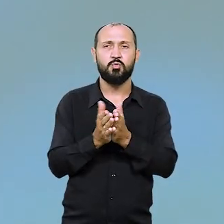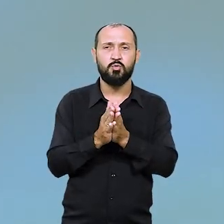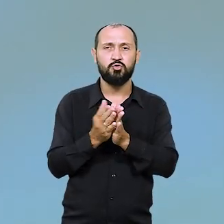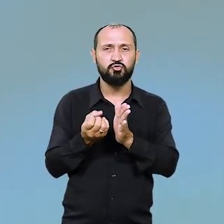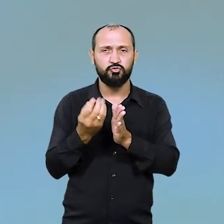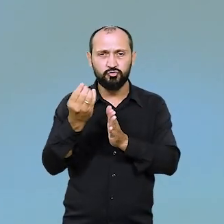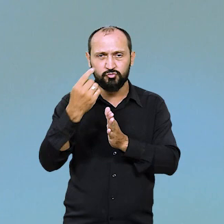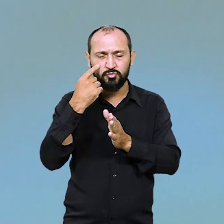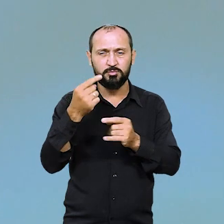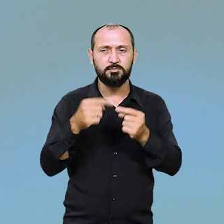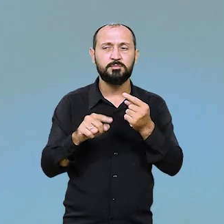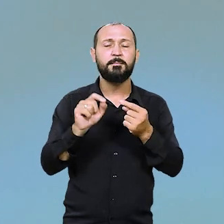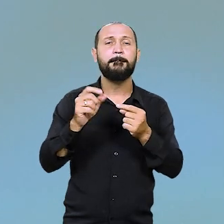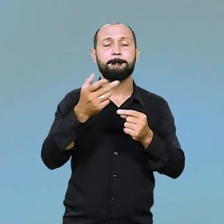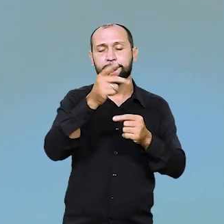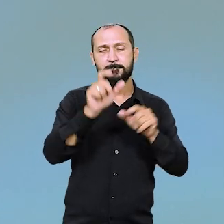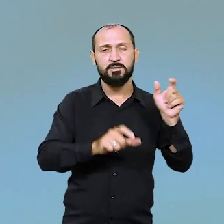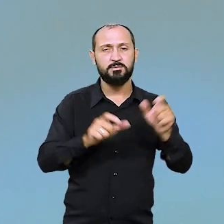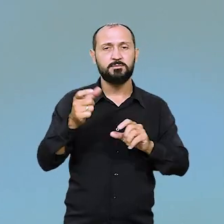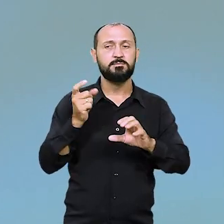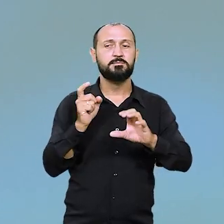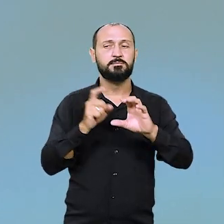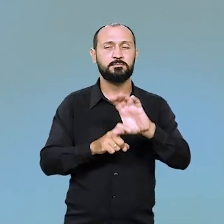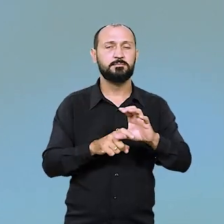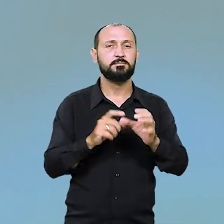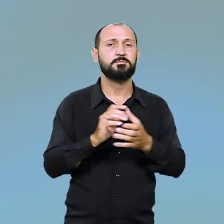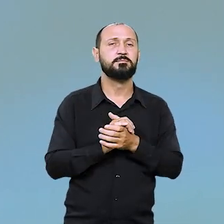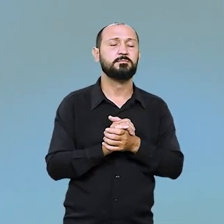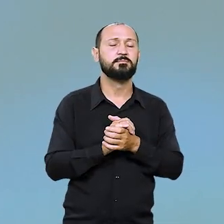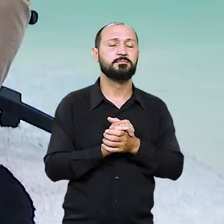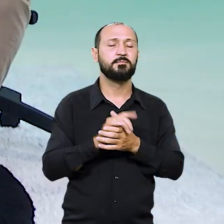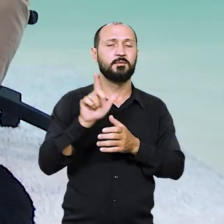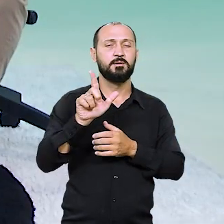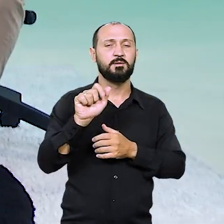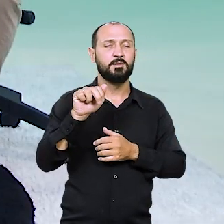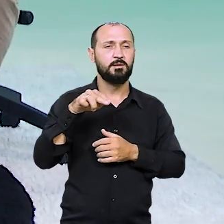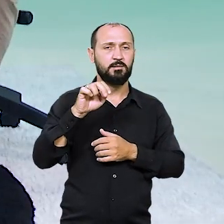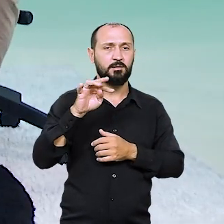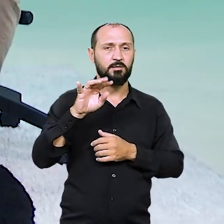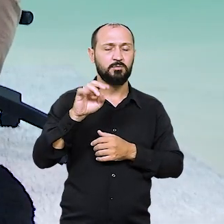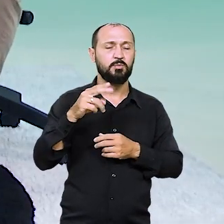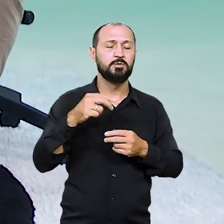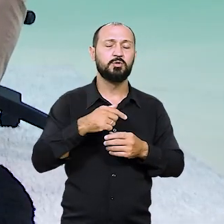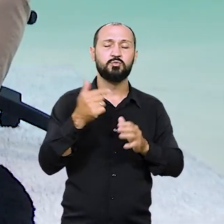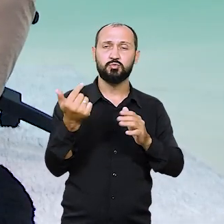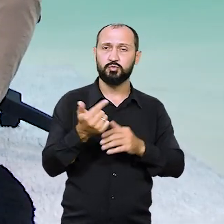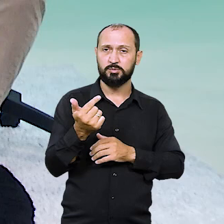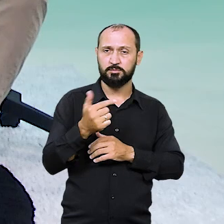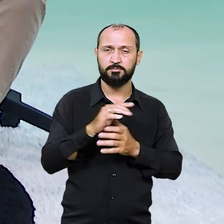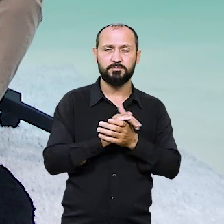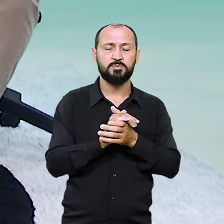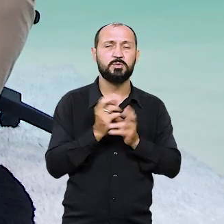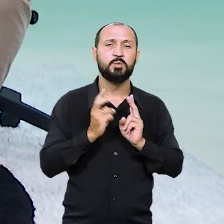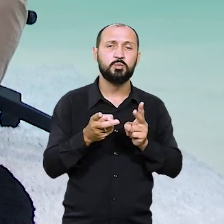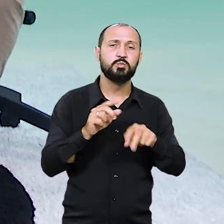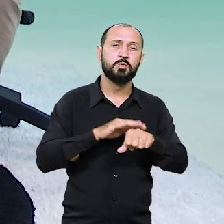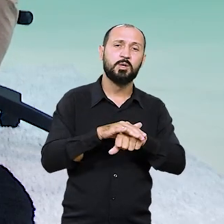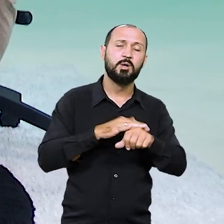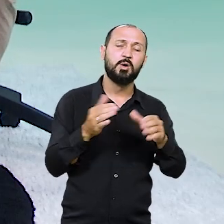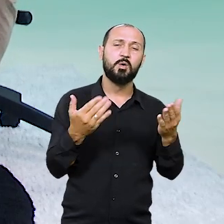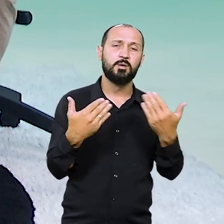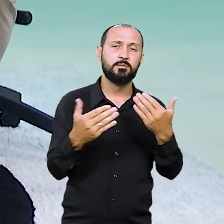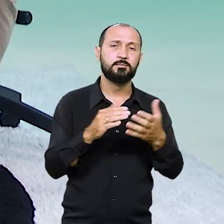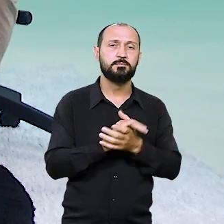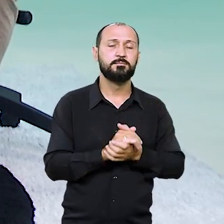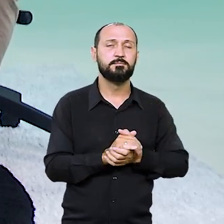e tomar outras medidas coercitivas para os devedores civis. O meu entrevistado é o Vlailton, como eu já falei aqui no segundo bloco também. E a gente continua a